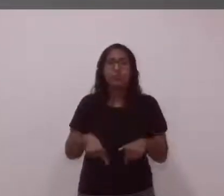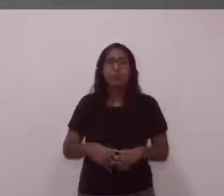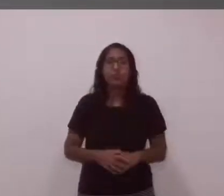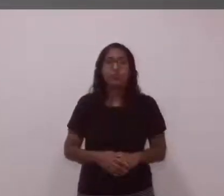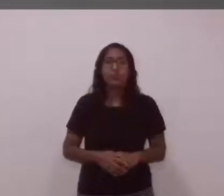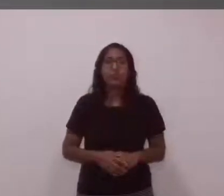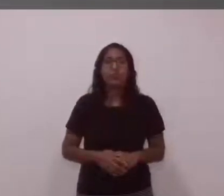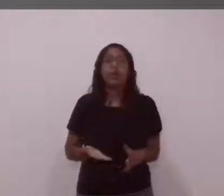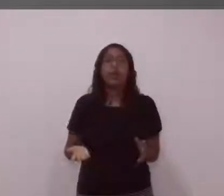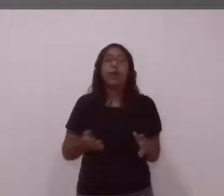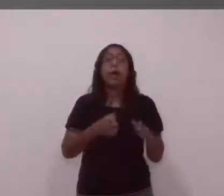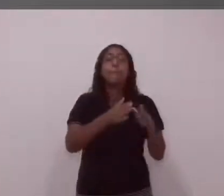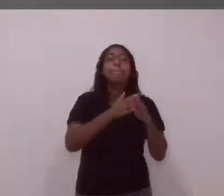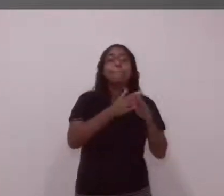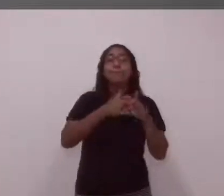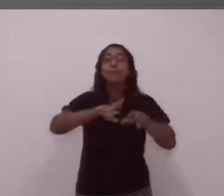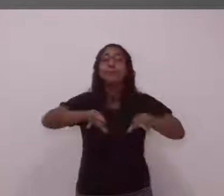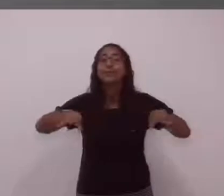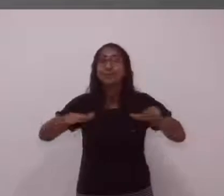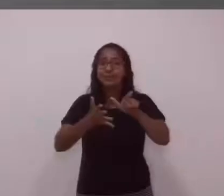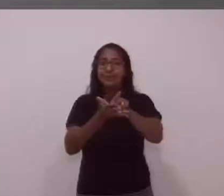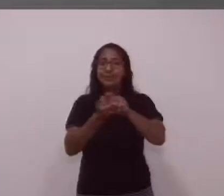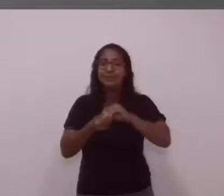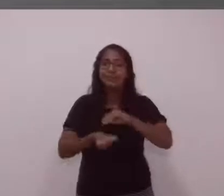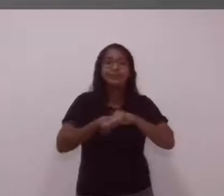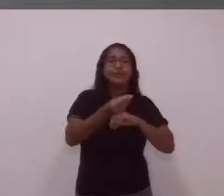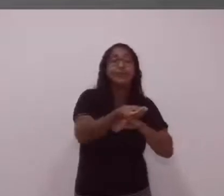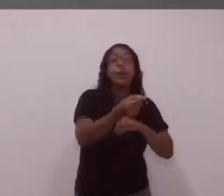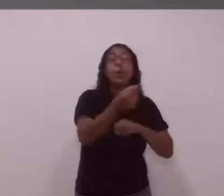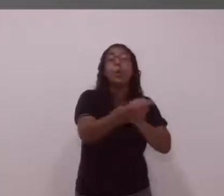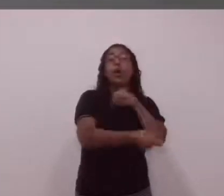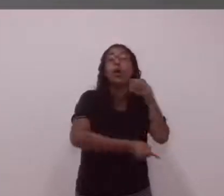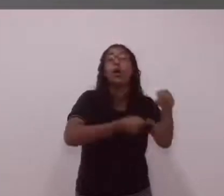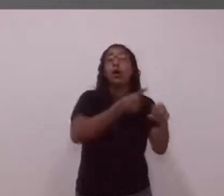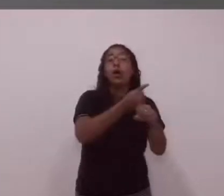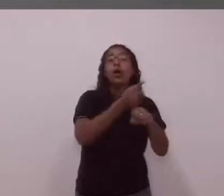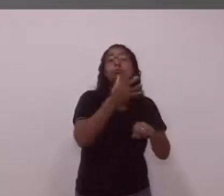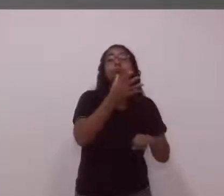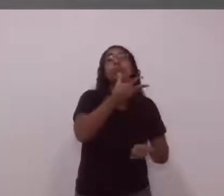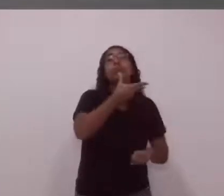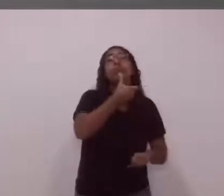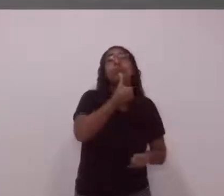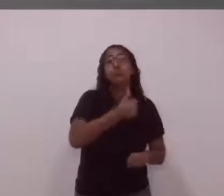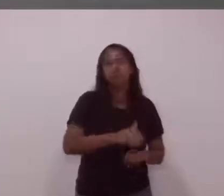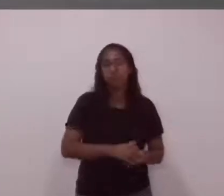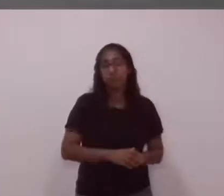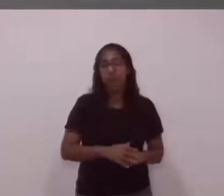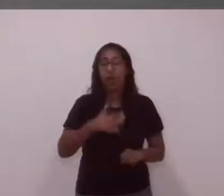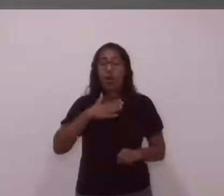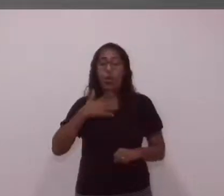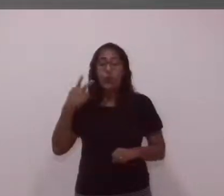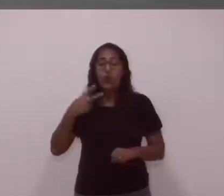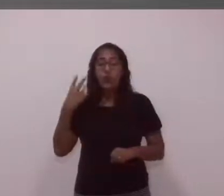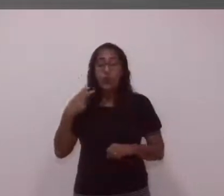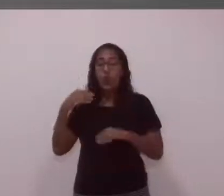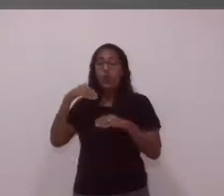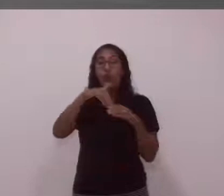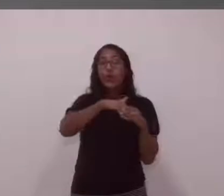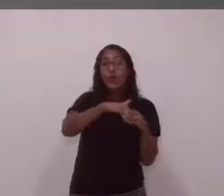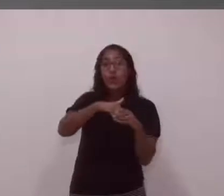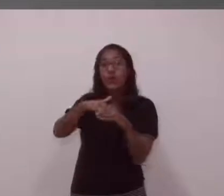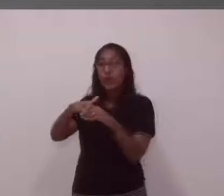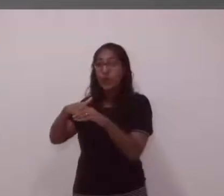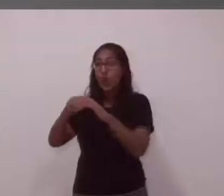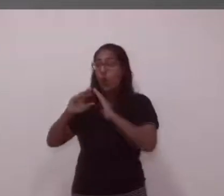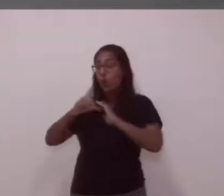chega a levar um ano para sair do papel e o vereador ele começa a trabalhar um ano depois que ele é eleito então eu gostaria